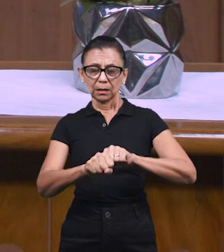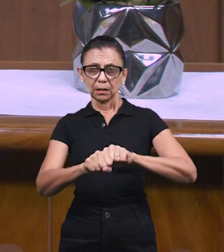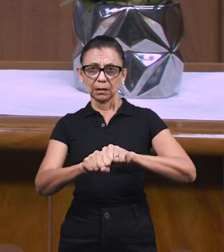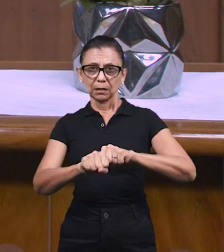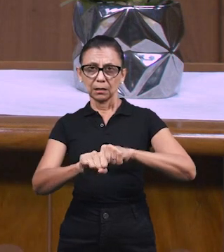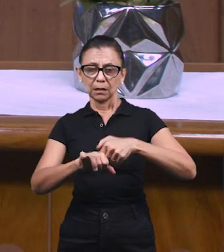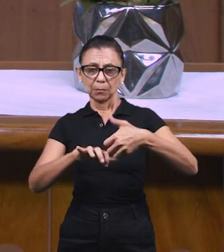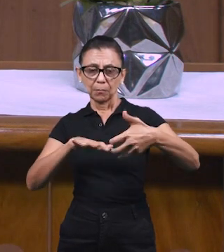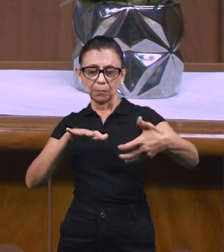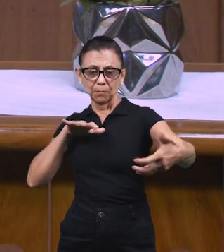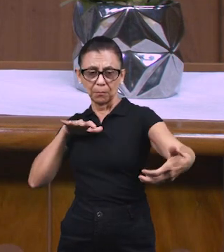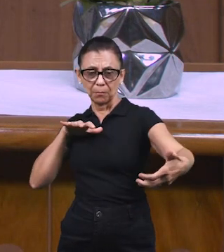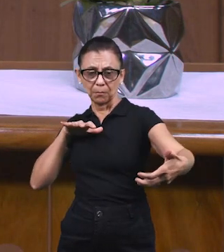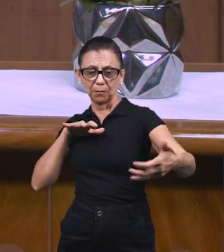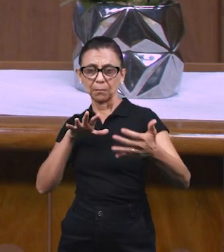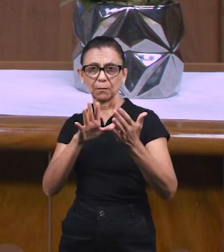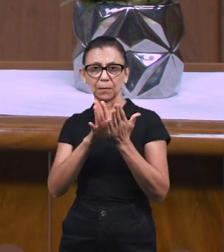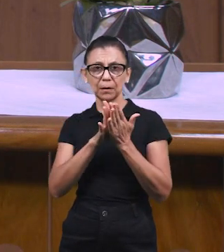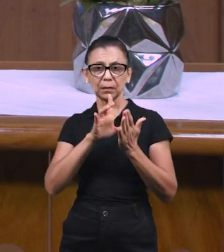Glória a Jesus. Esse texto,